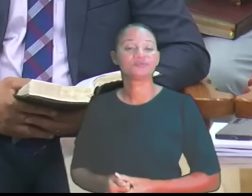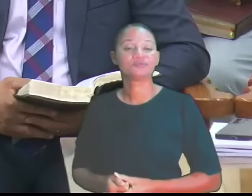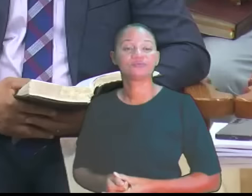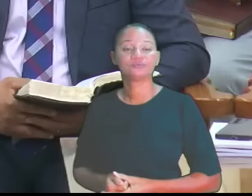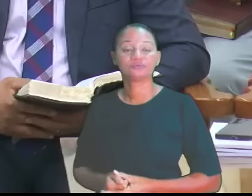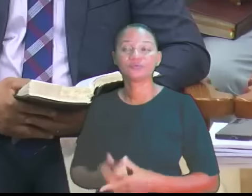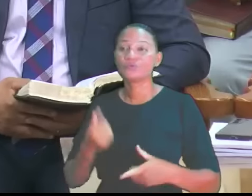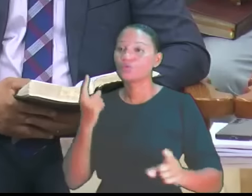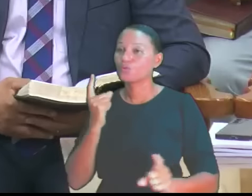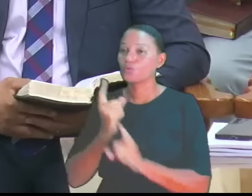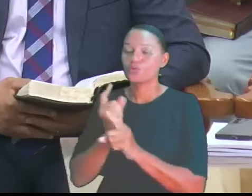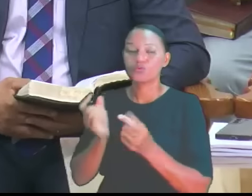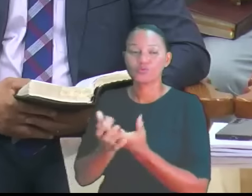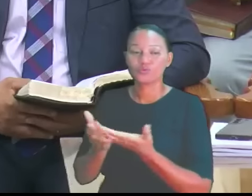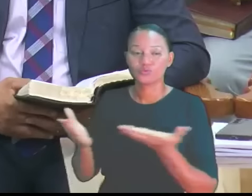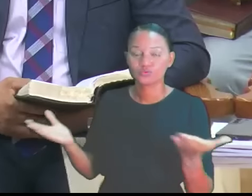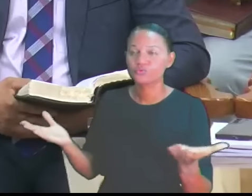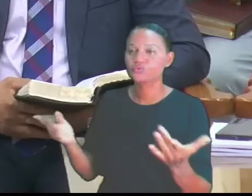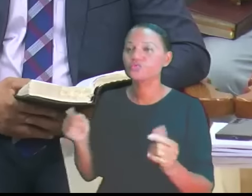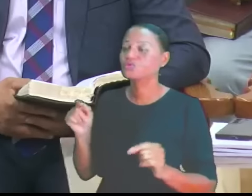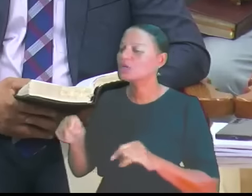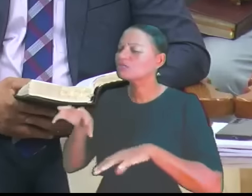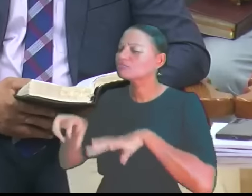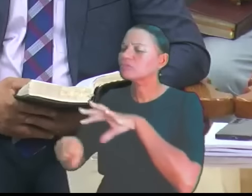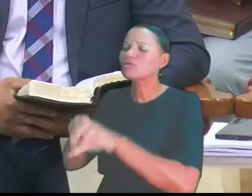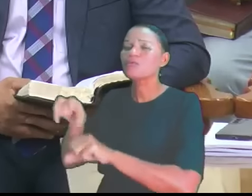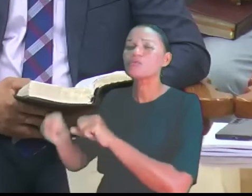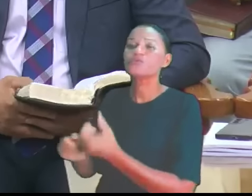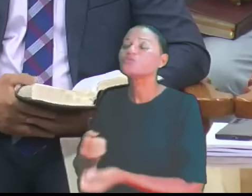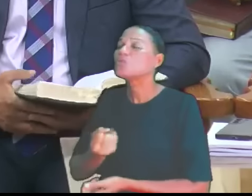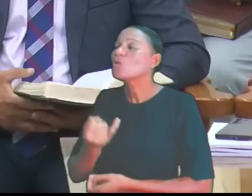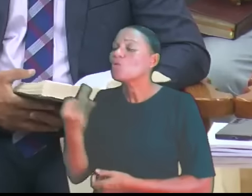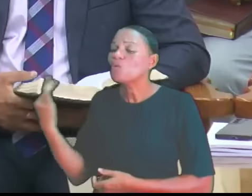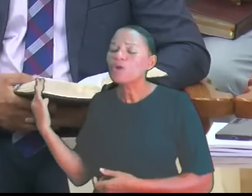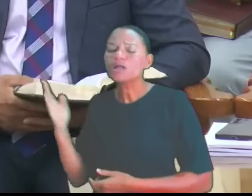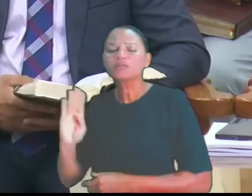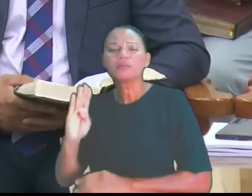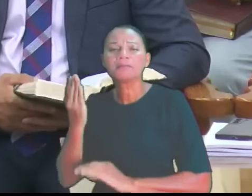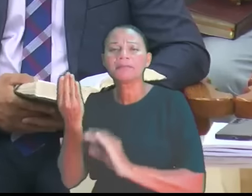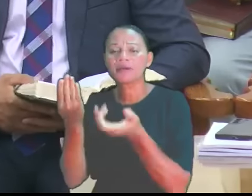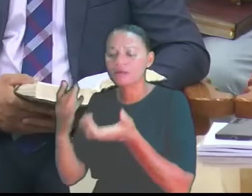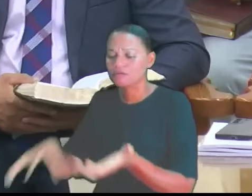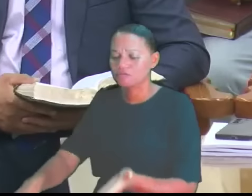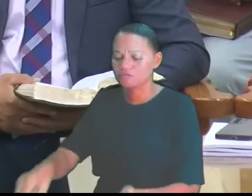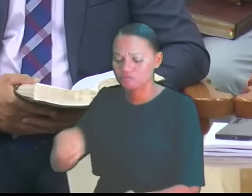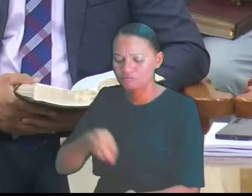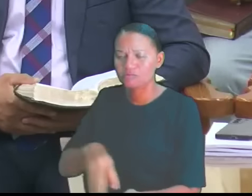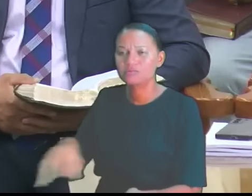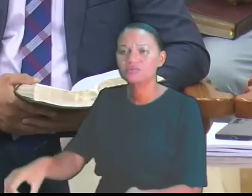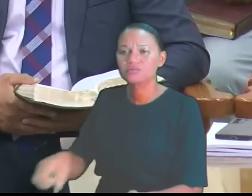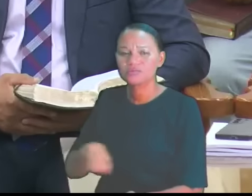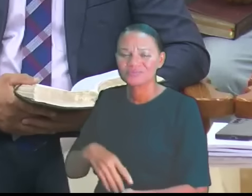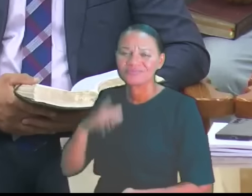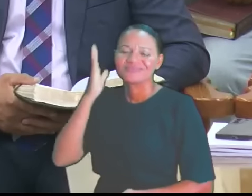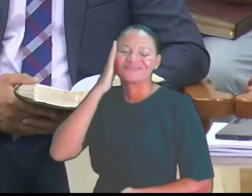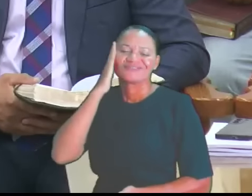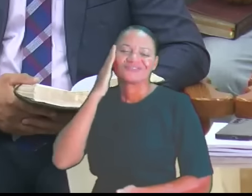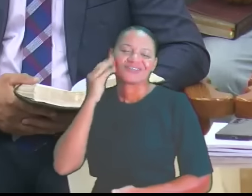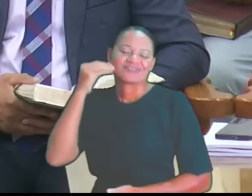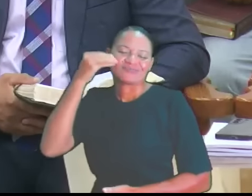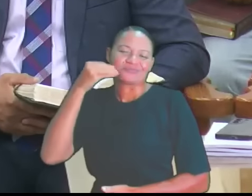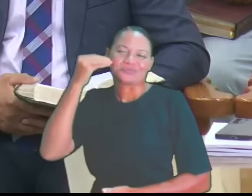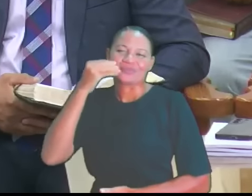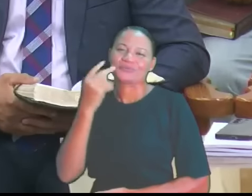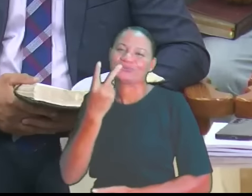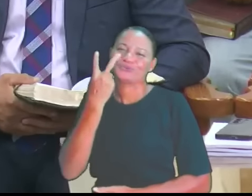Encontrou-se com ela. A Bíblia diz que ela estava buscando quantos gravetos? Quem já acendeu fogo a lenha aqui? Para que dá dois